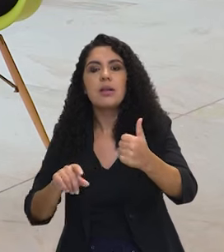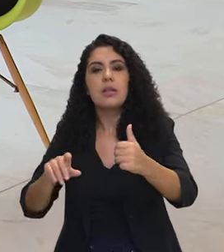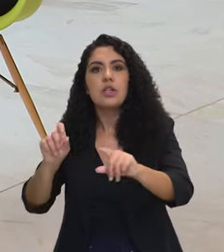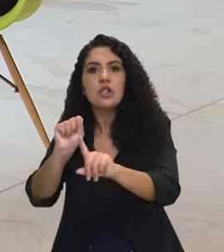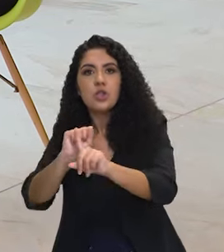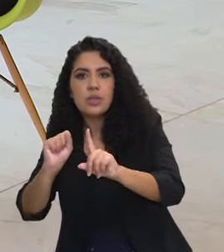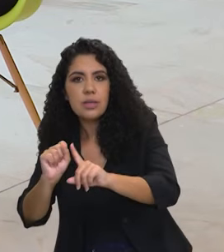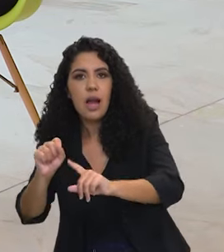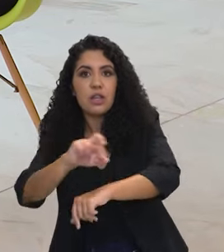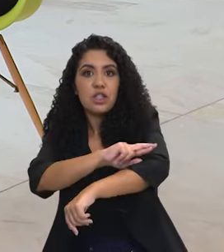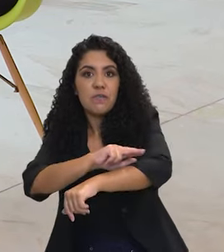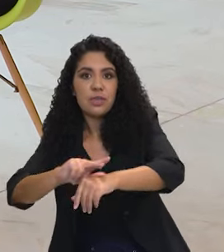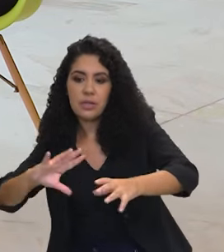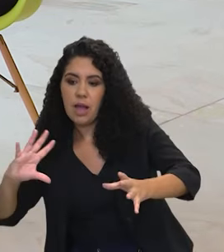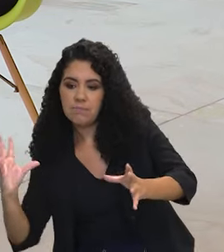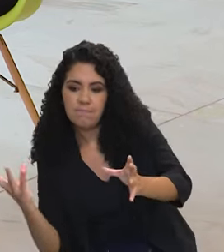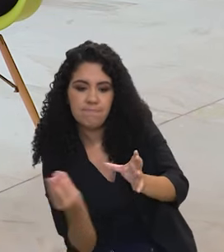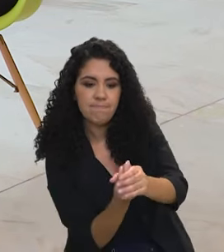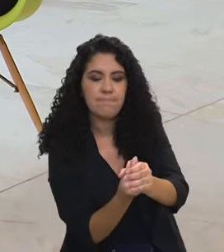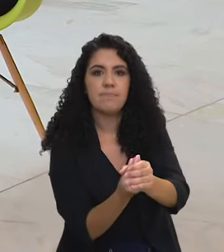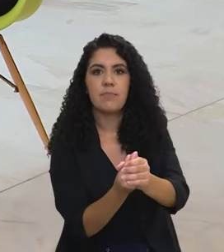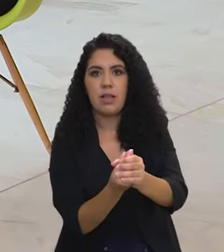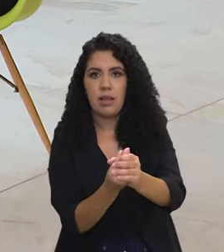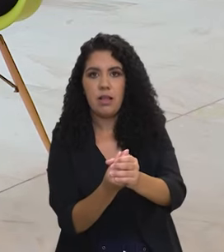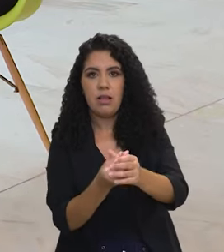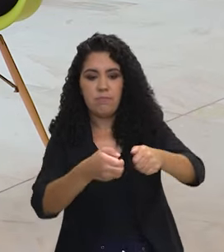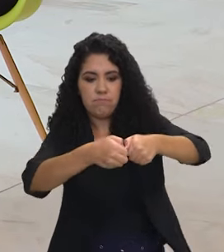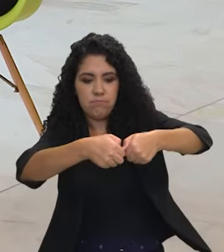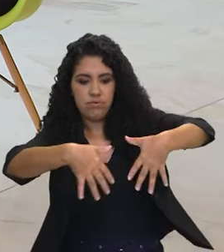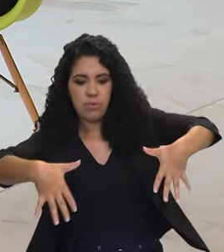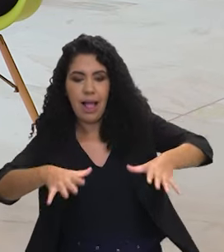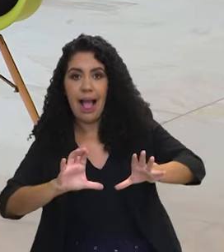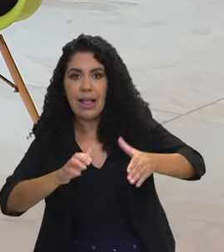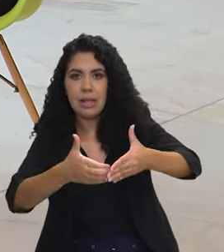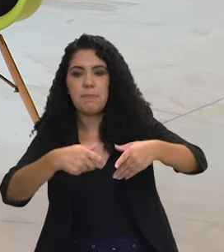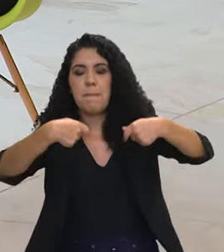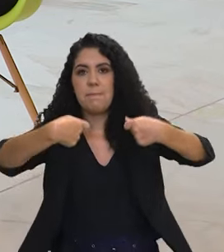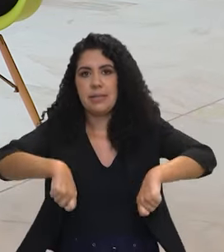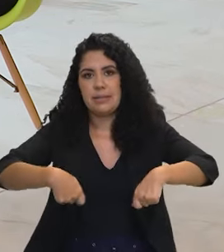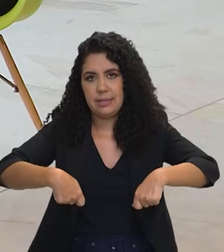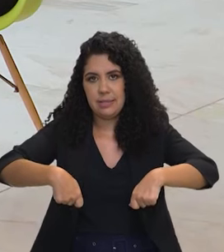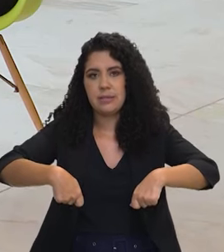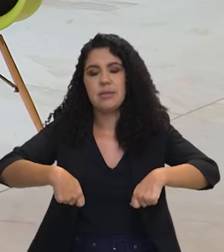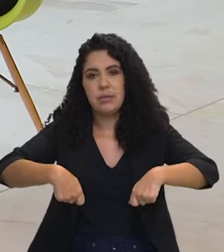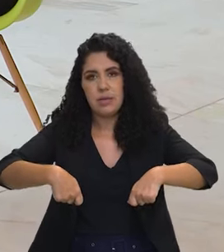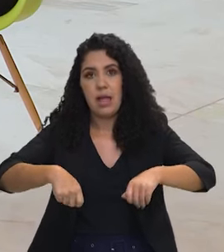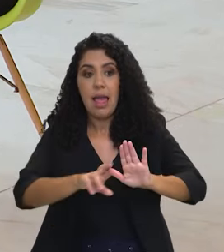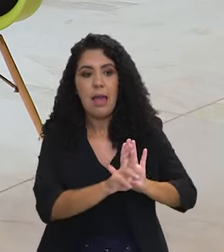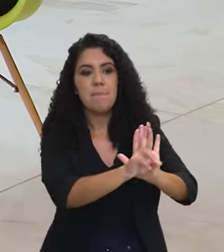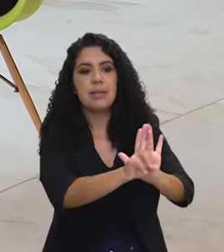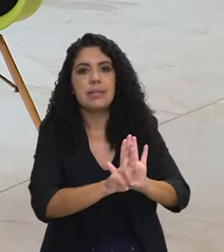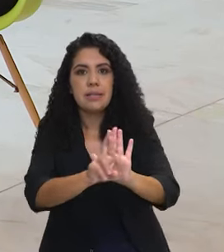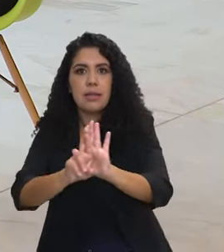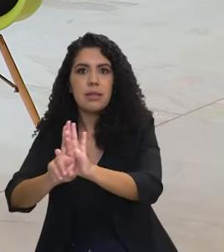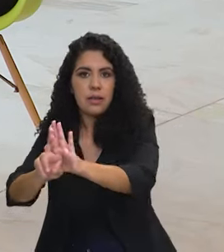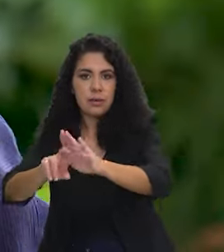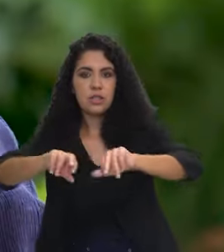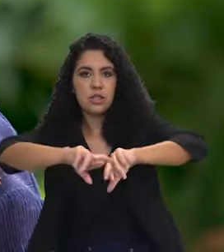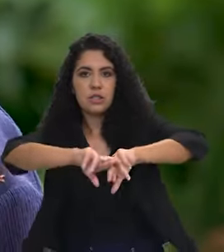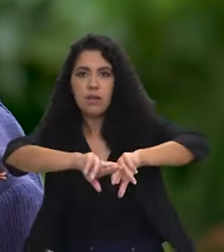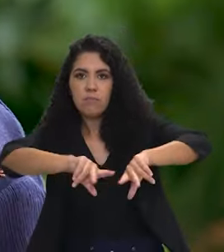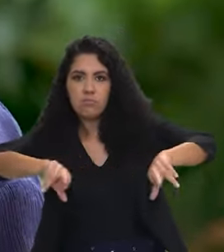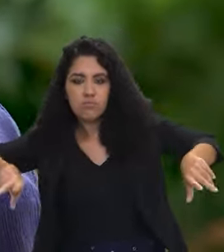social e diversidade. Ele acopla a participação social os temas de diversidade. Então, eu trabalho